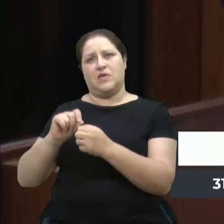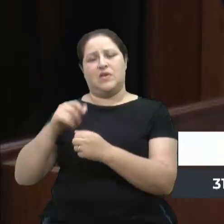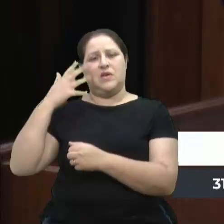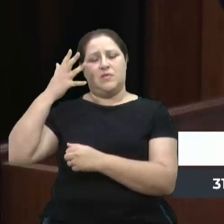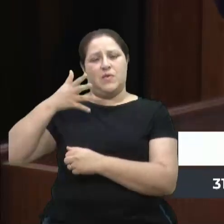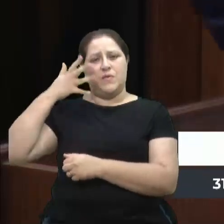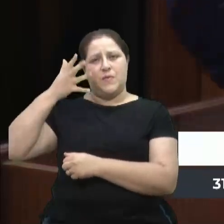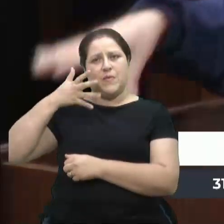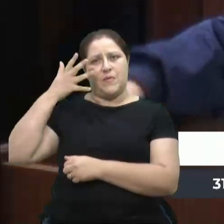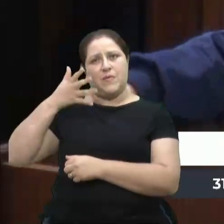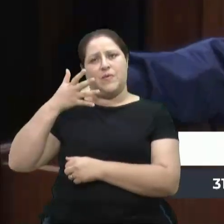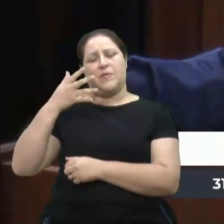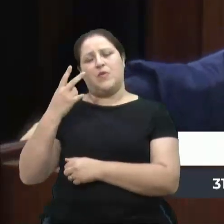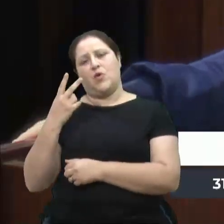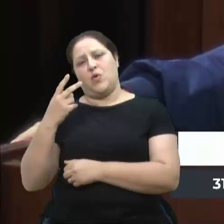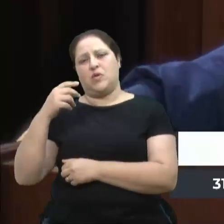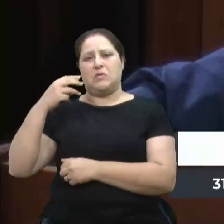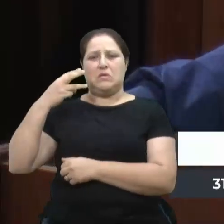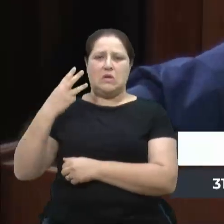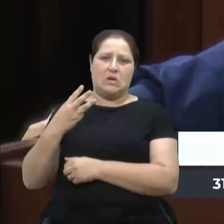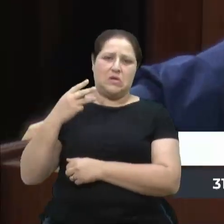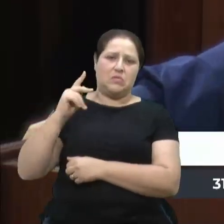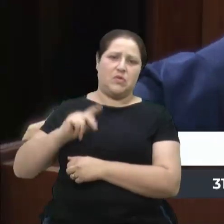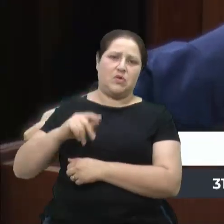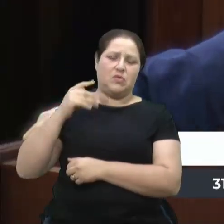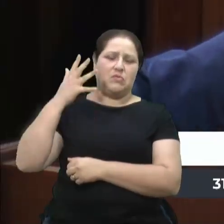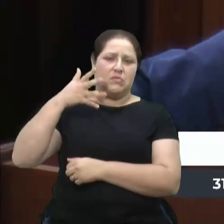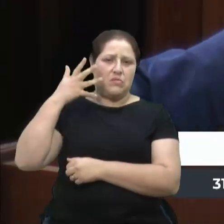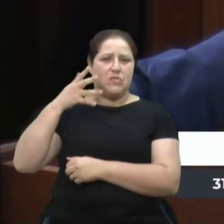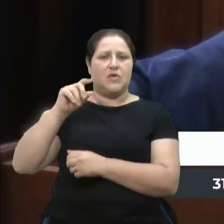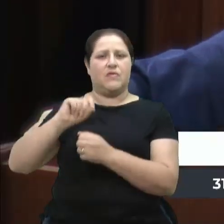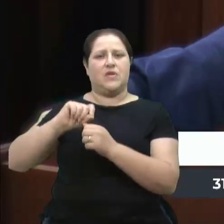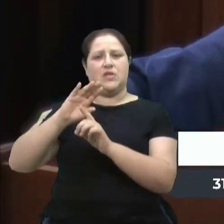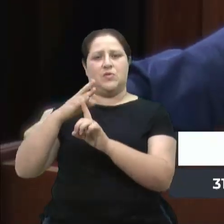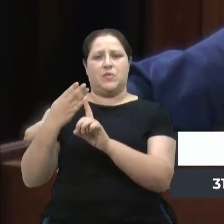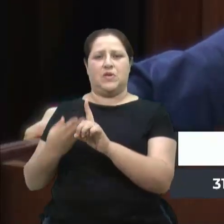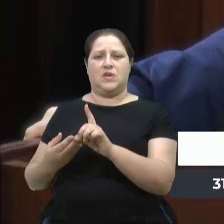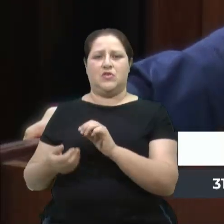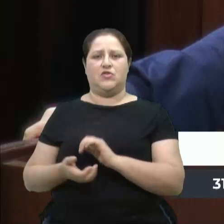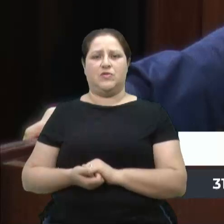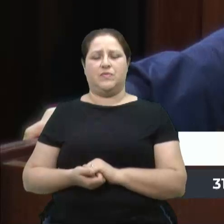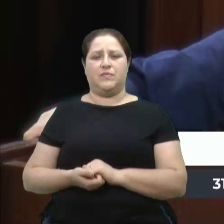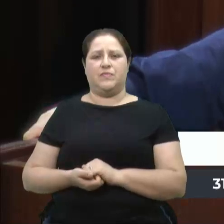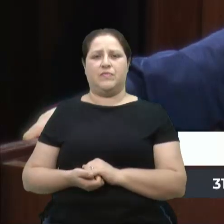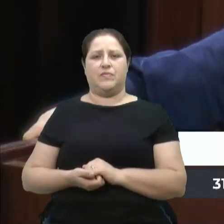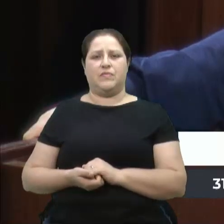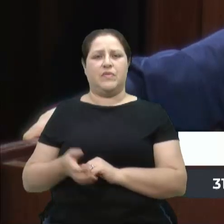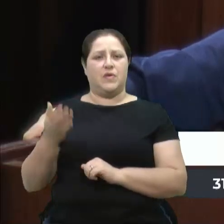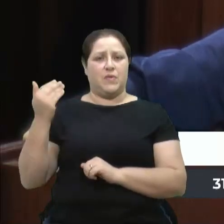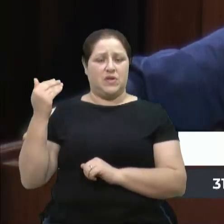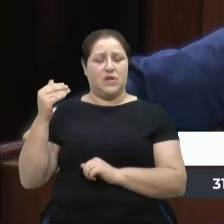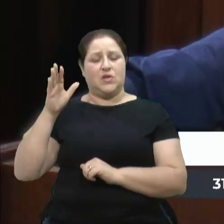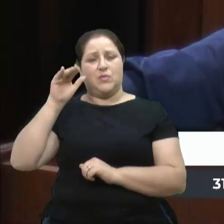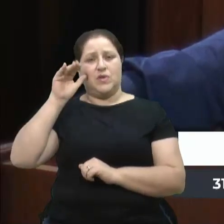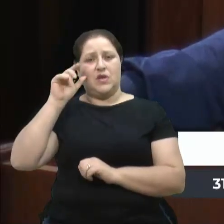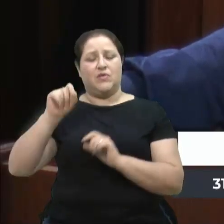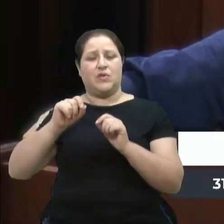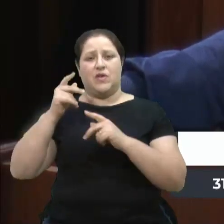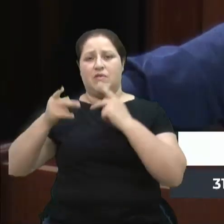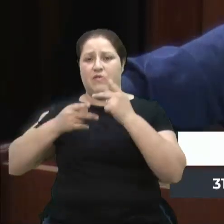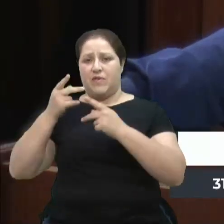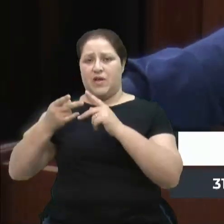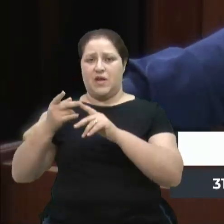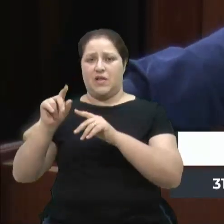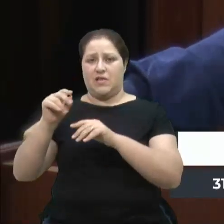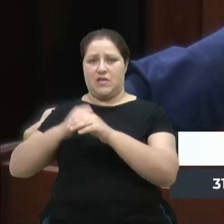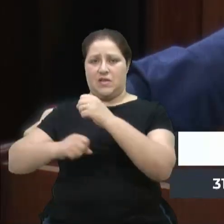né, 2, 3 ali, e aí a gente tinha que interromper para fazer homenagem. Então, os discursos que a gente observa de 10 anos atrás para agora, se a